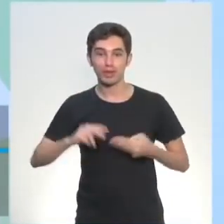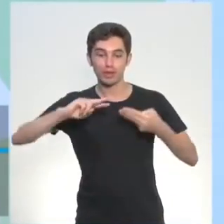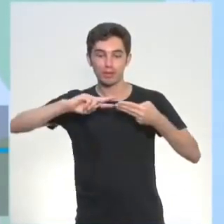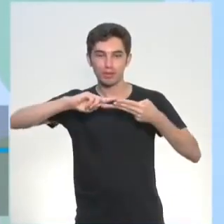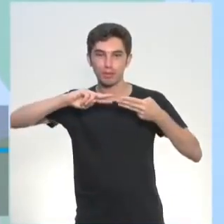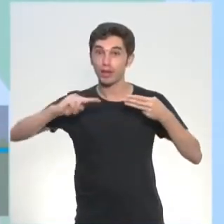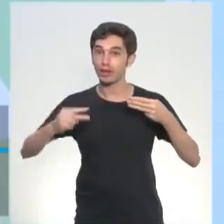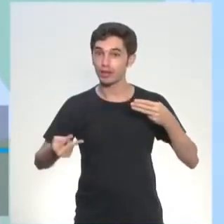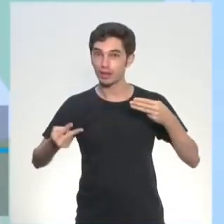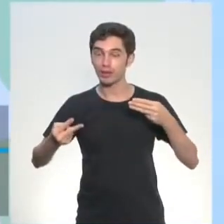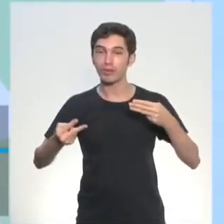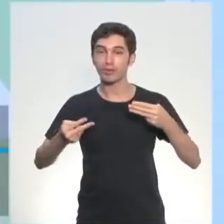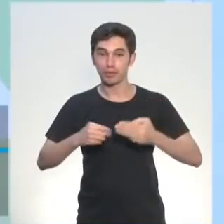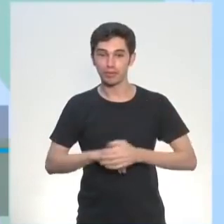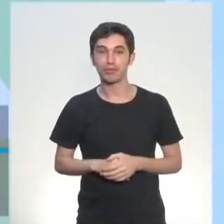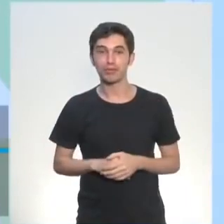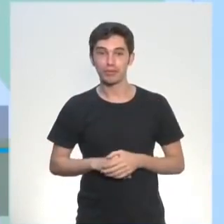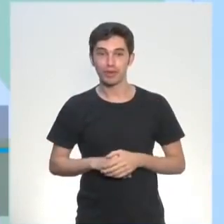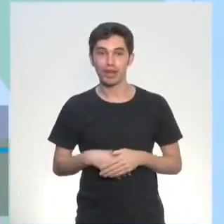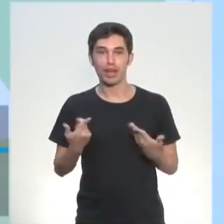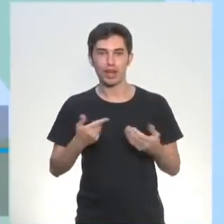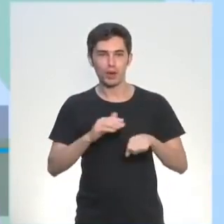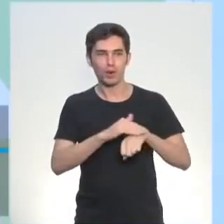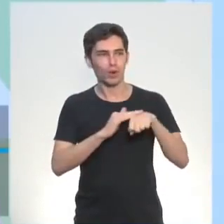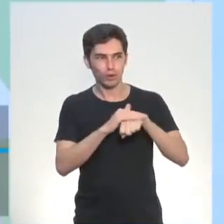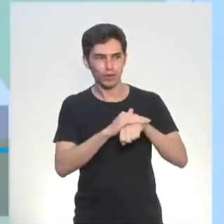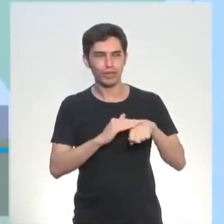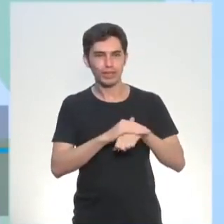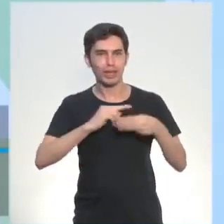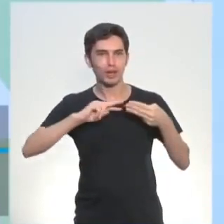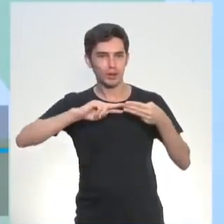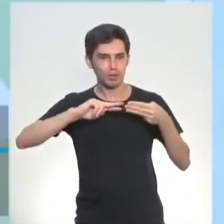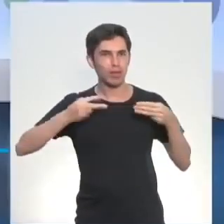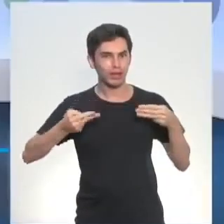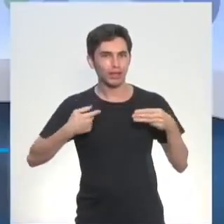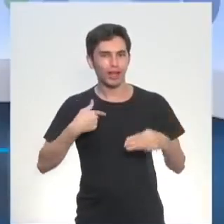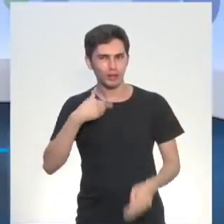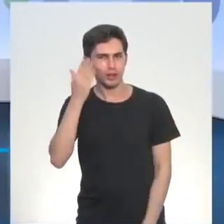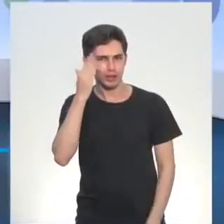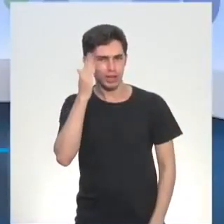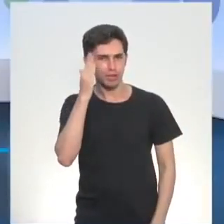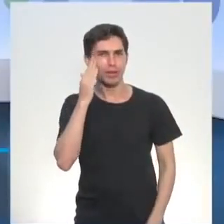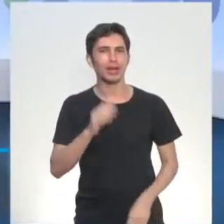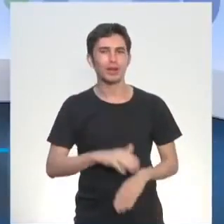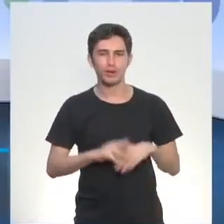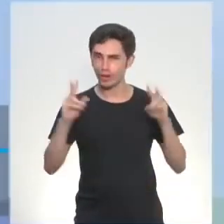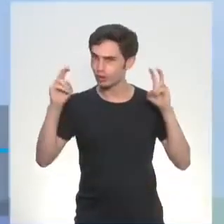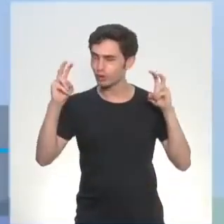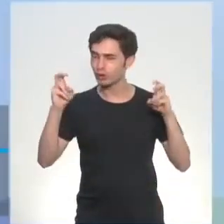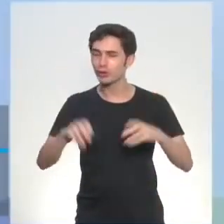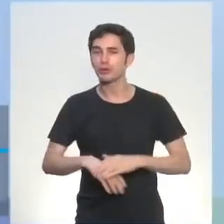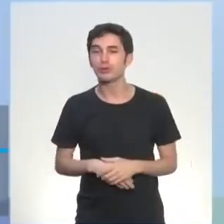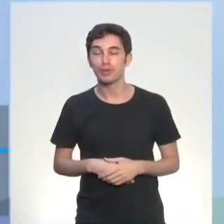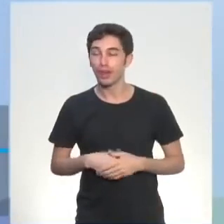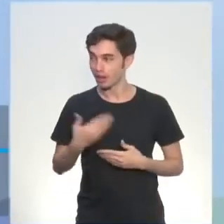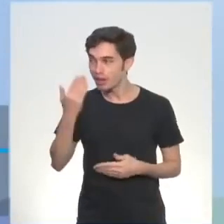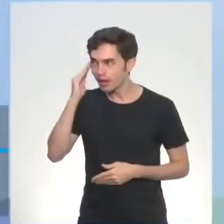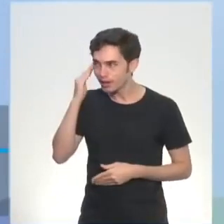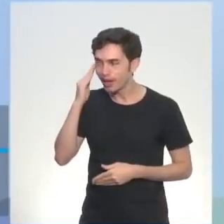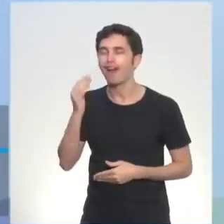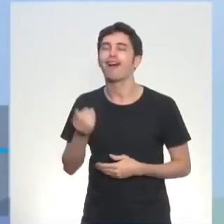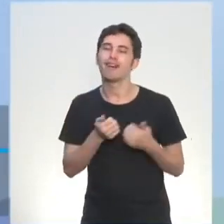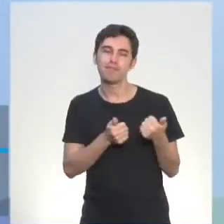Mendel. Eu troquei uma ideia com Mendel. Eu tô por dentro do assunto, hein? Tá por dentro hoje? Bom, porque olha, hoje